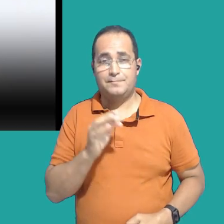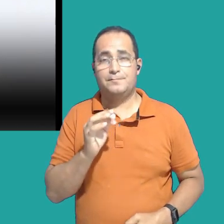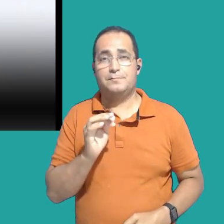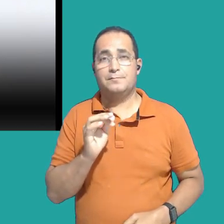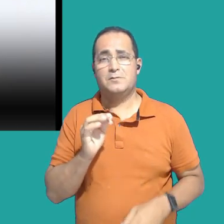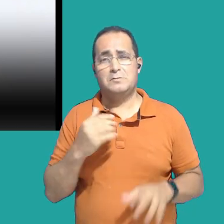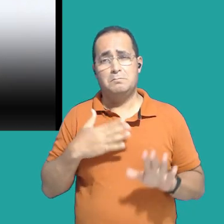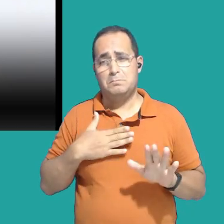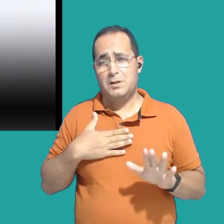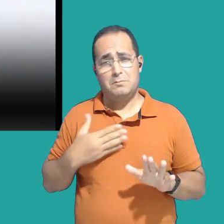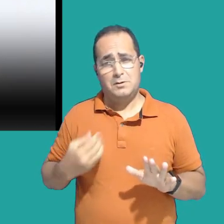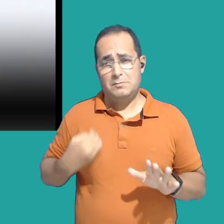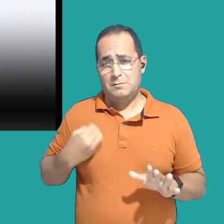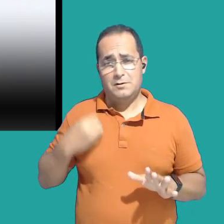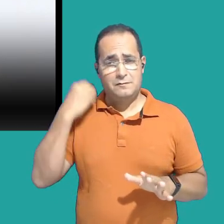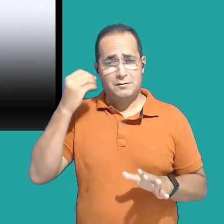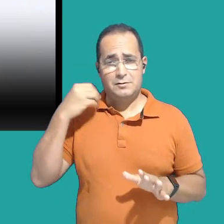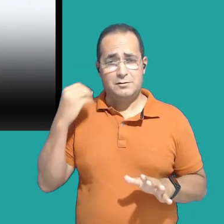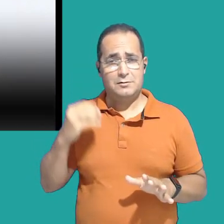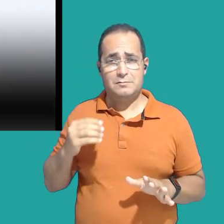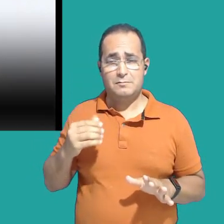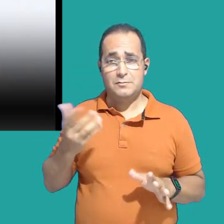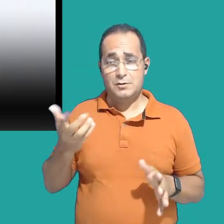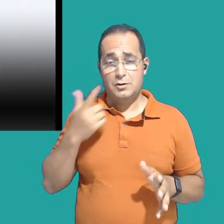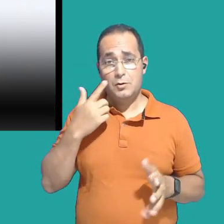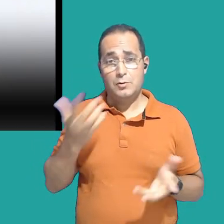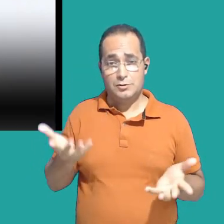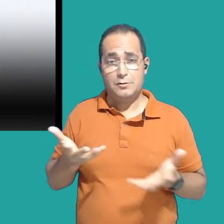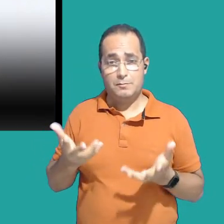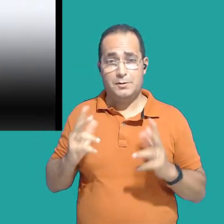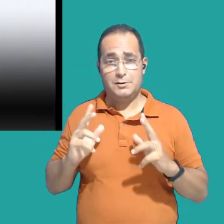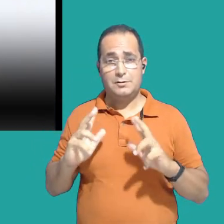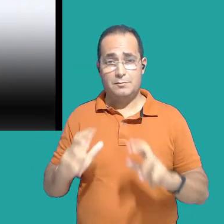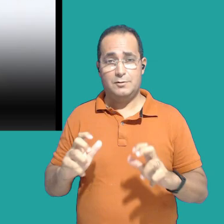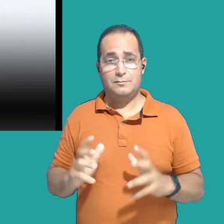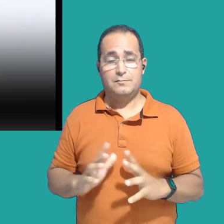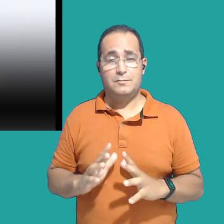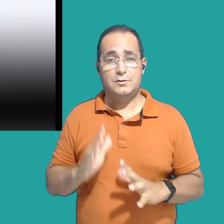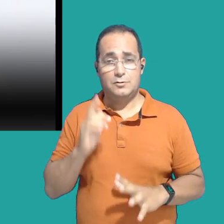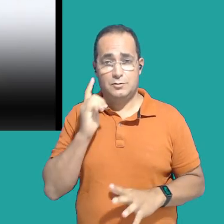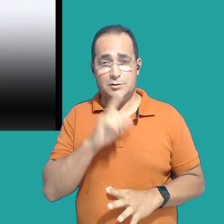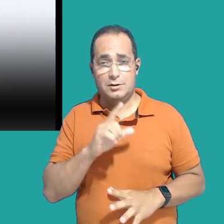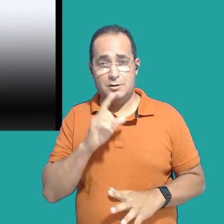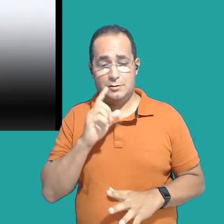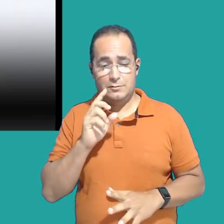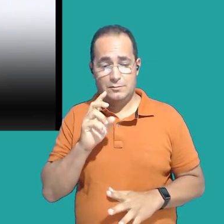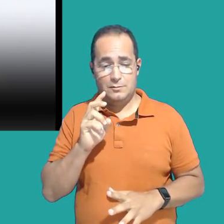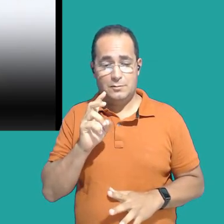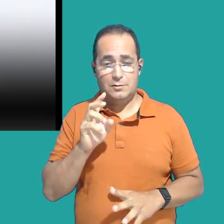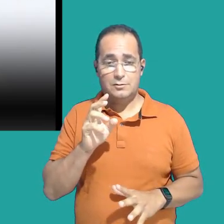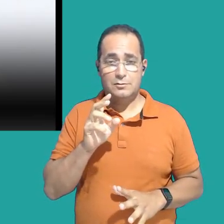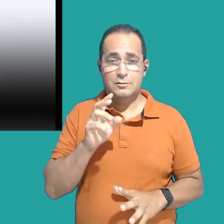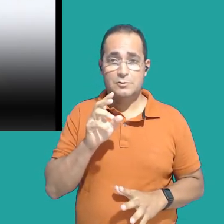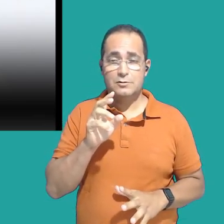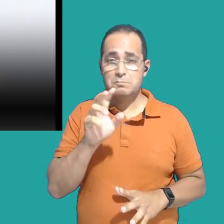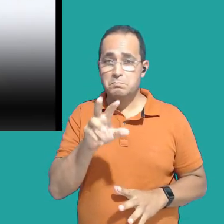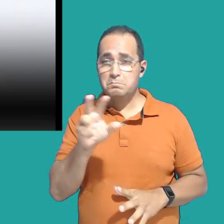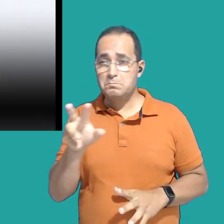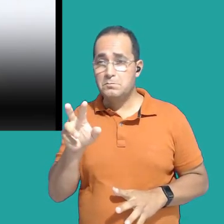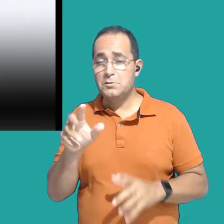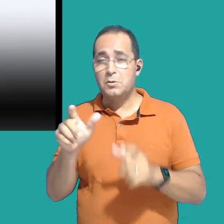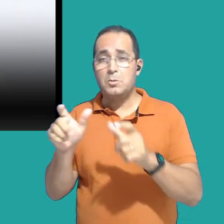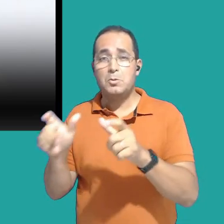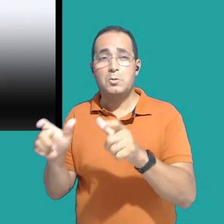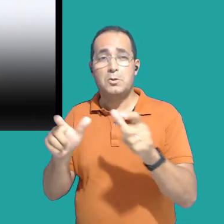Então, assim, isso era para mim, para a minha vida, sabe? E hoje reflete. A gente consegue ver as pessoas de uma